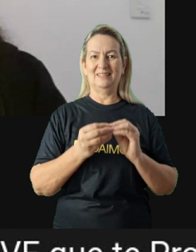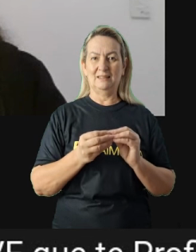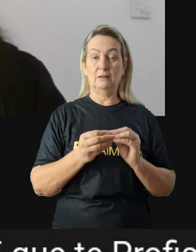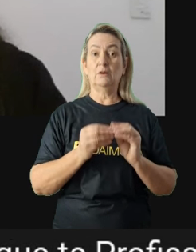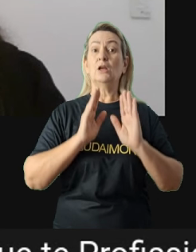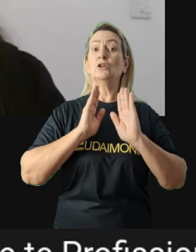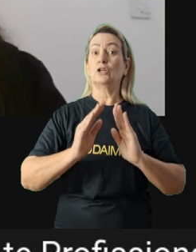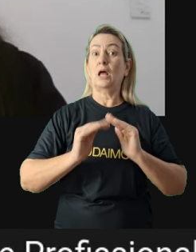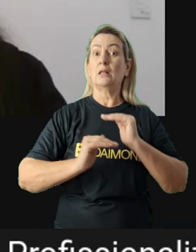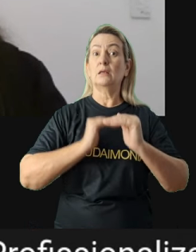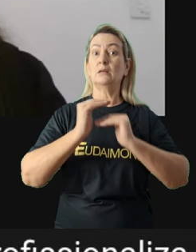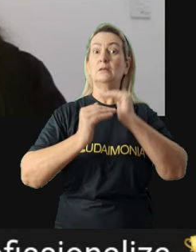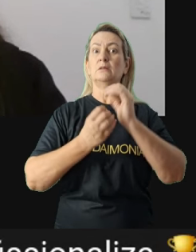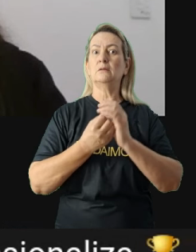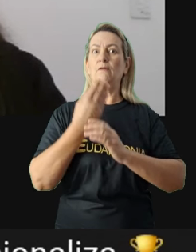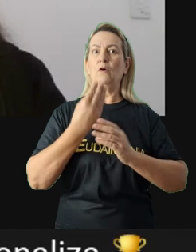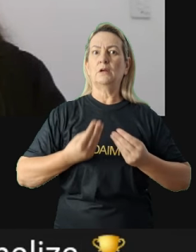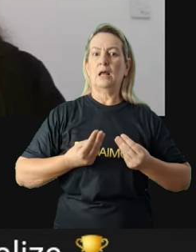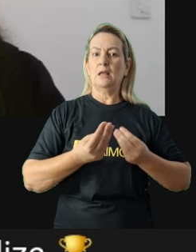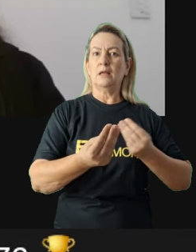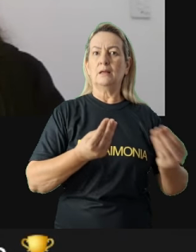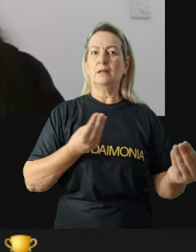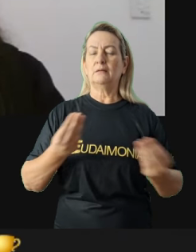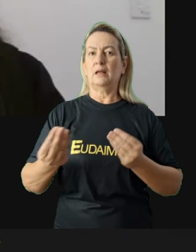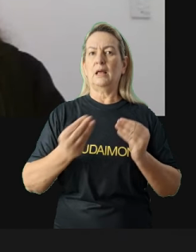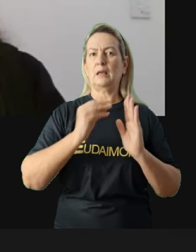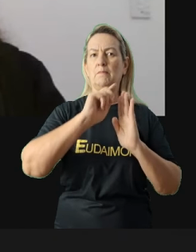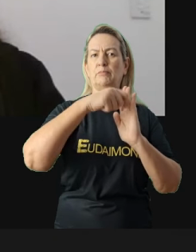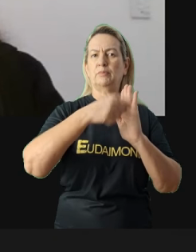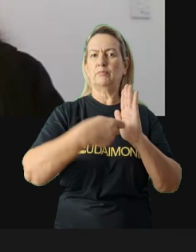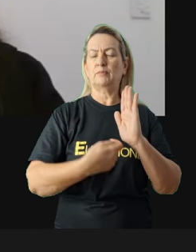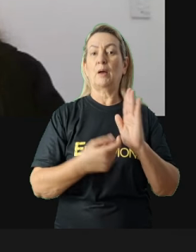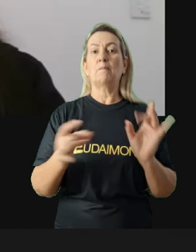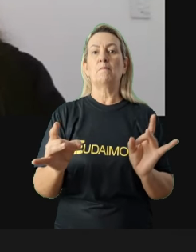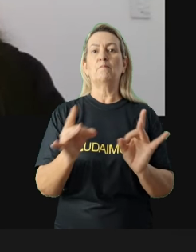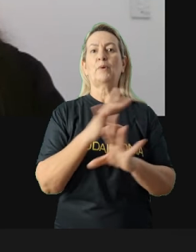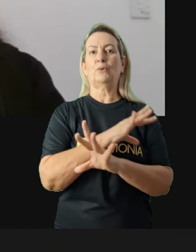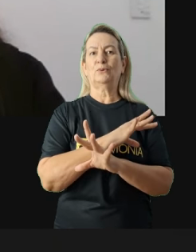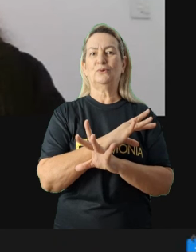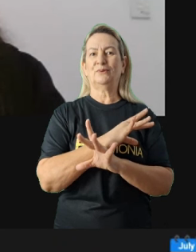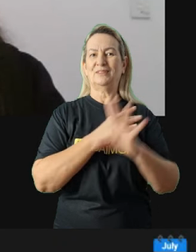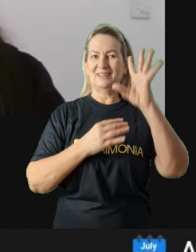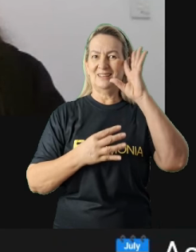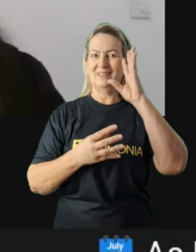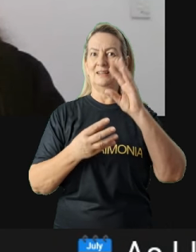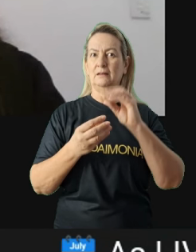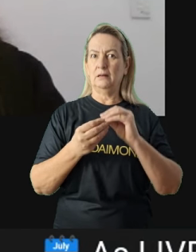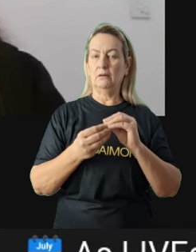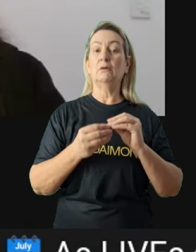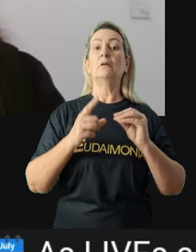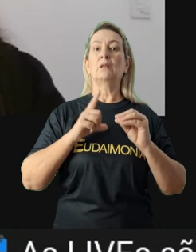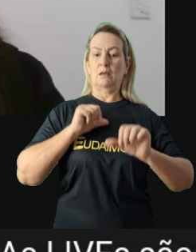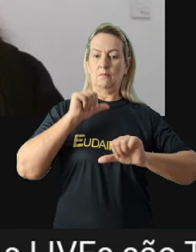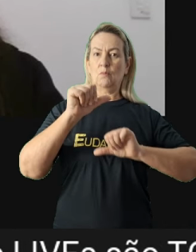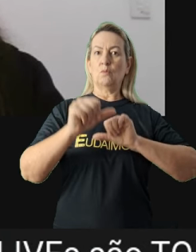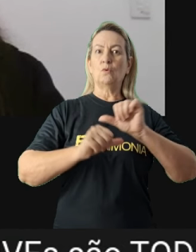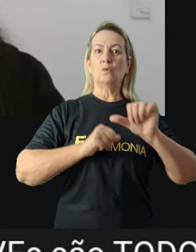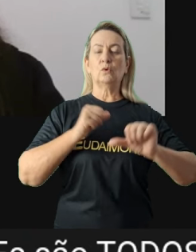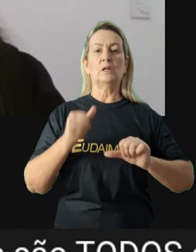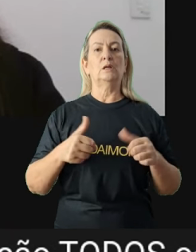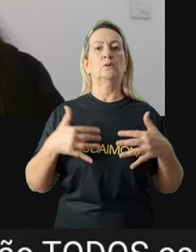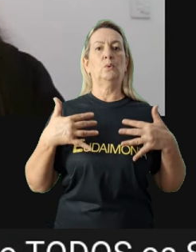baixo ou zero código, né? Que elas já desenvolvem, elas já entregam boa parte de código pronto. Então tem